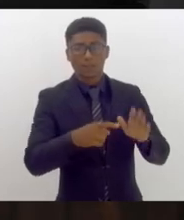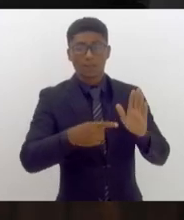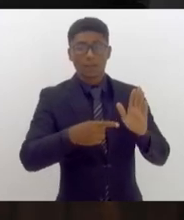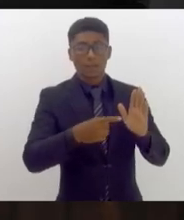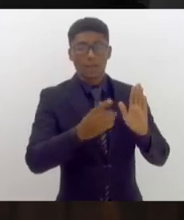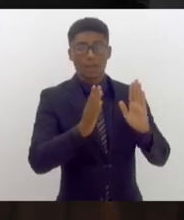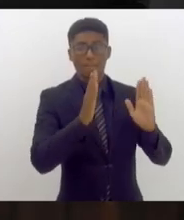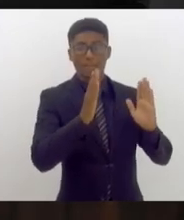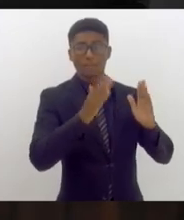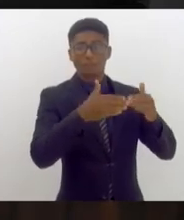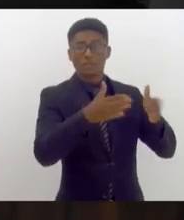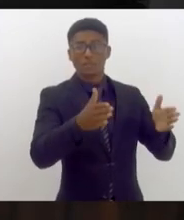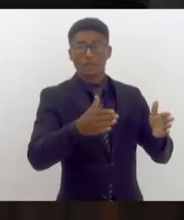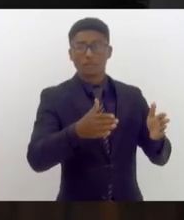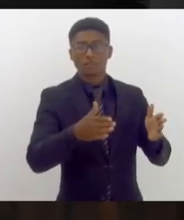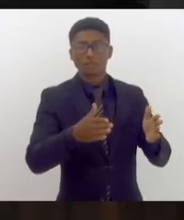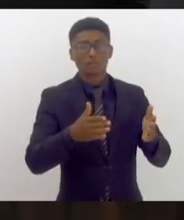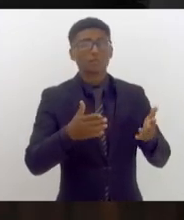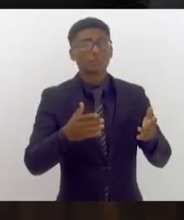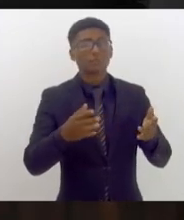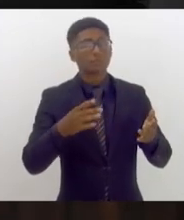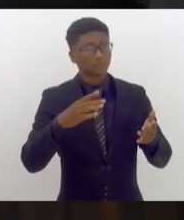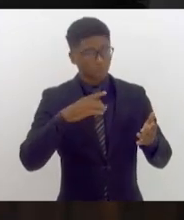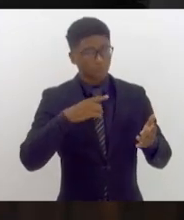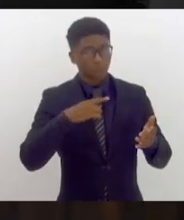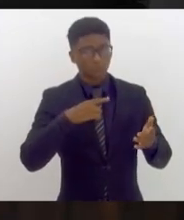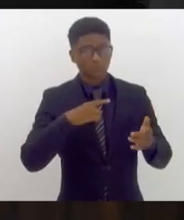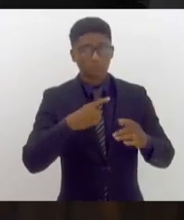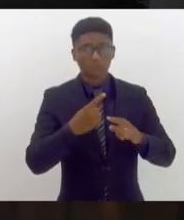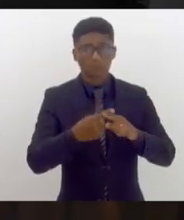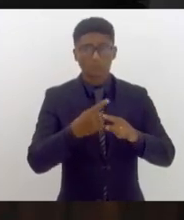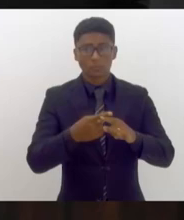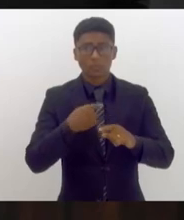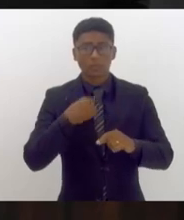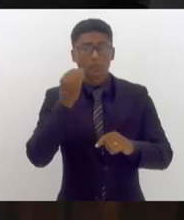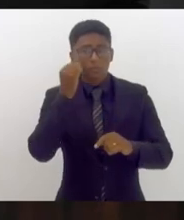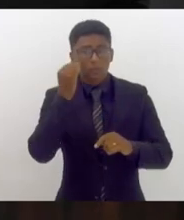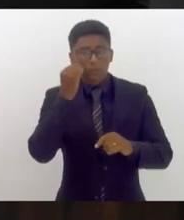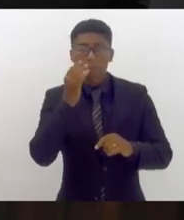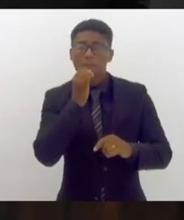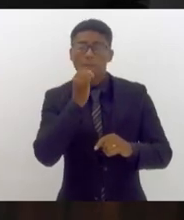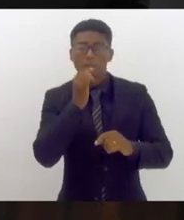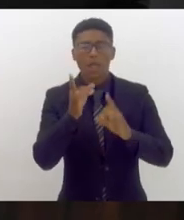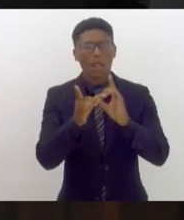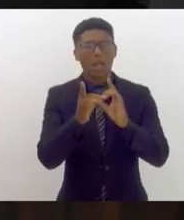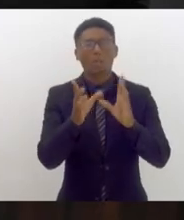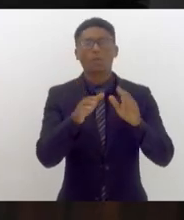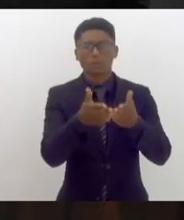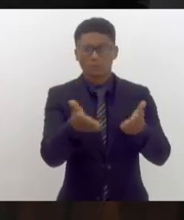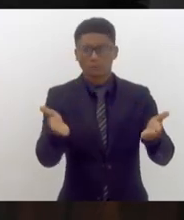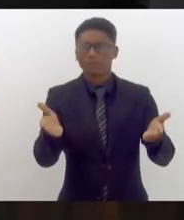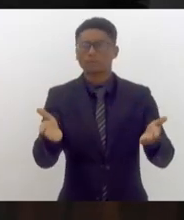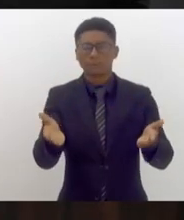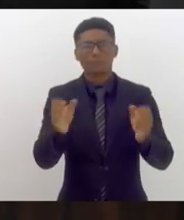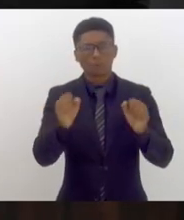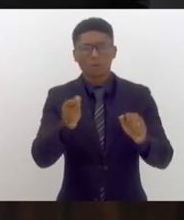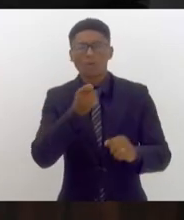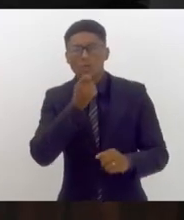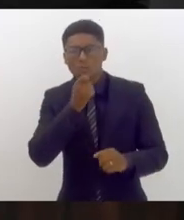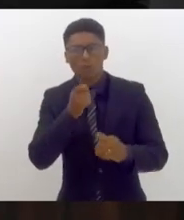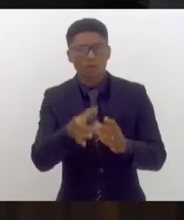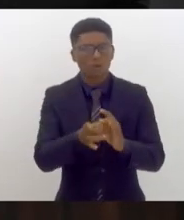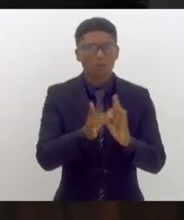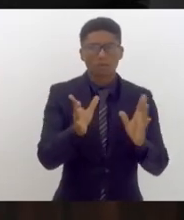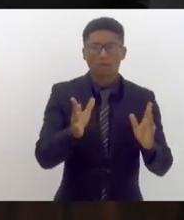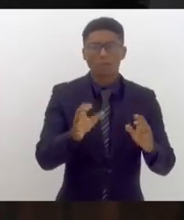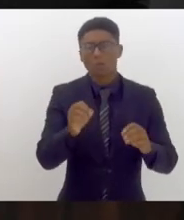fazer a explanação no final. Quando eu acabo tentando ser democrático e abrindo o microfone para alguém, não abro os demais ou não permito o